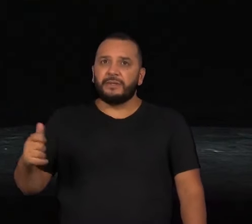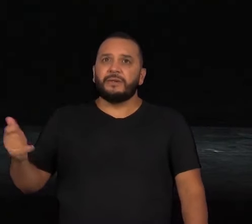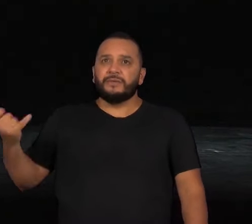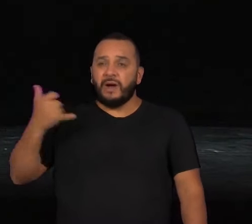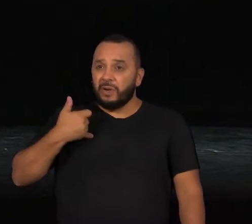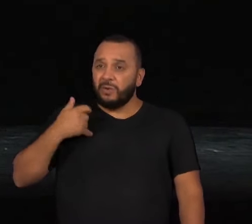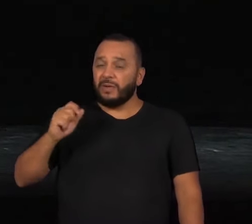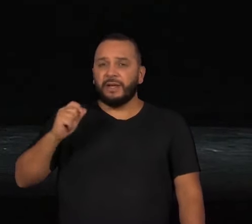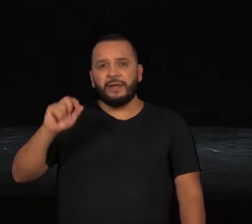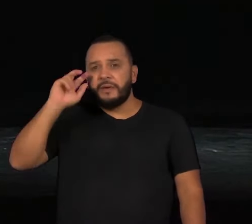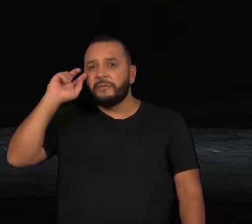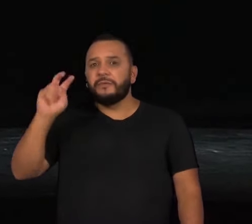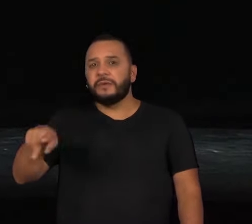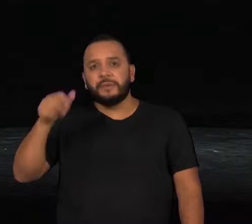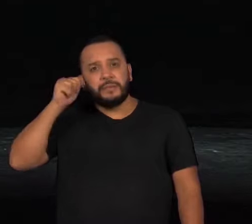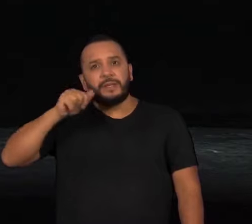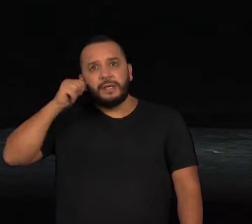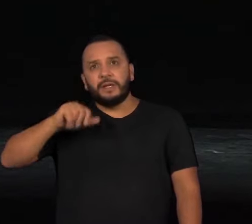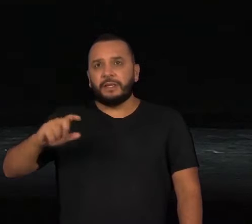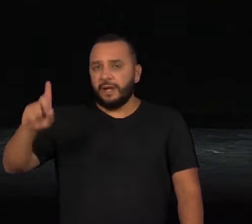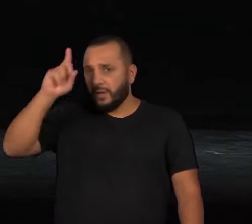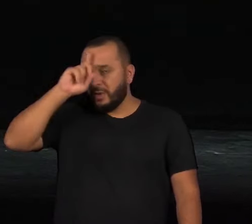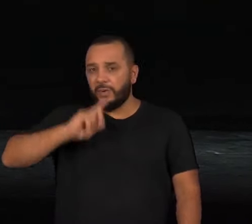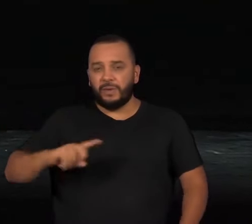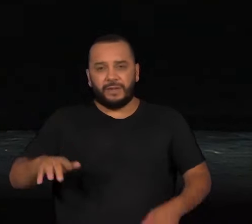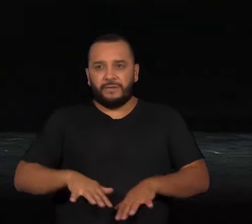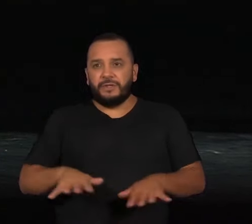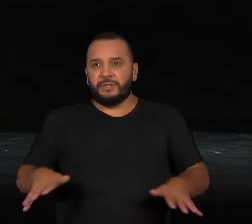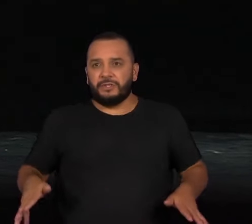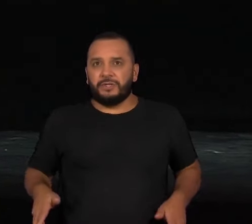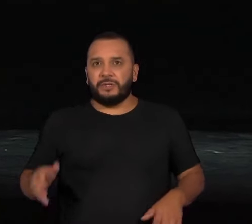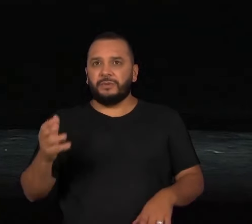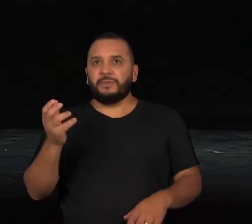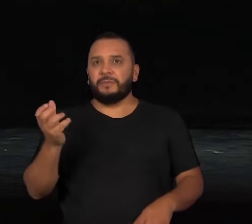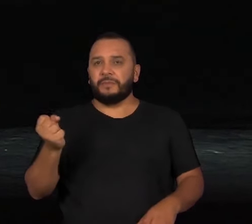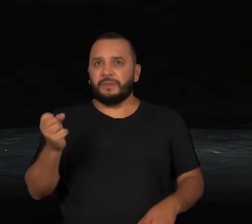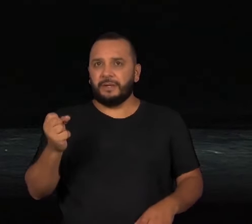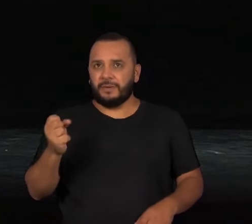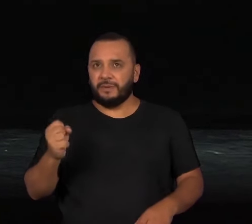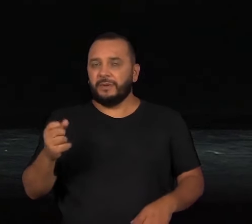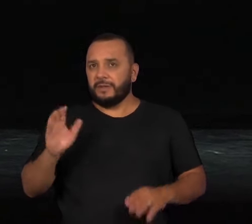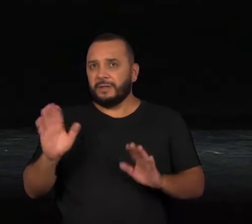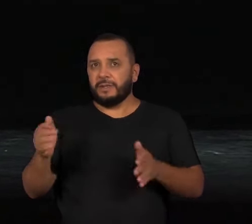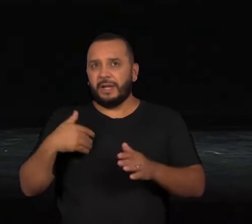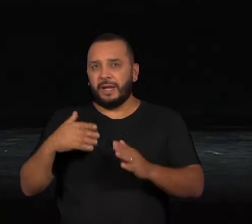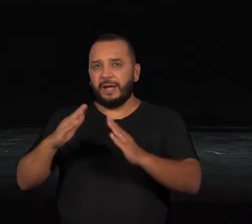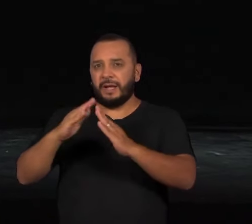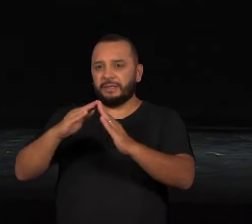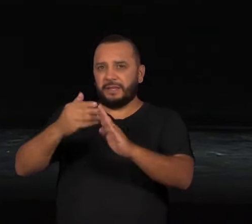uma menina loira de vestido branco lustroso no fundo do quintal.